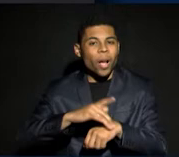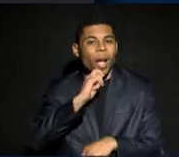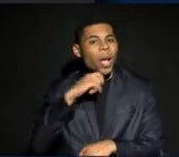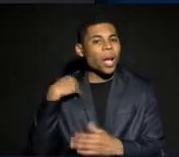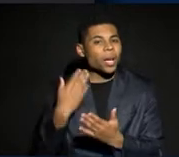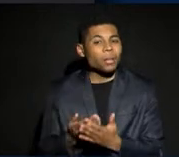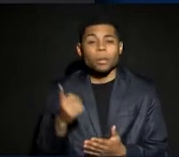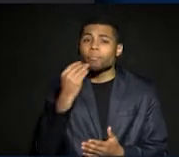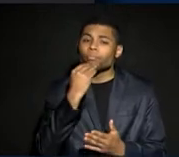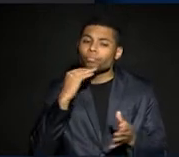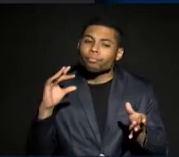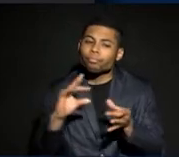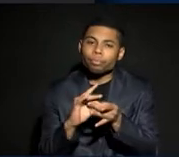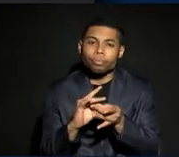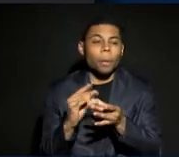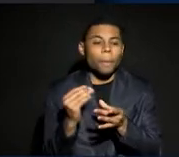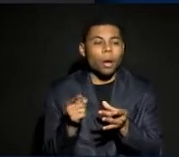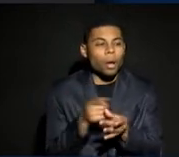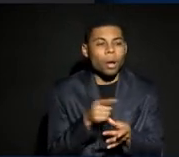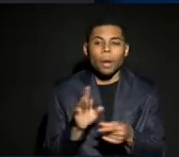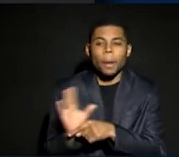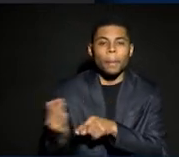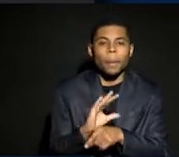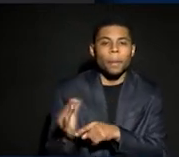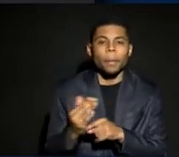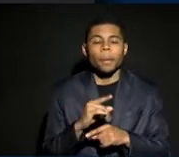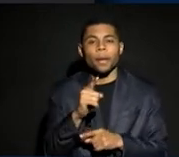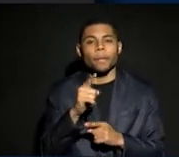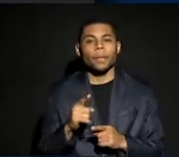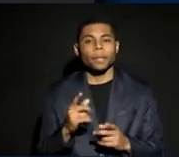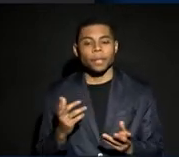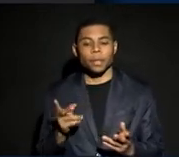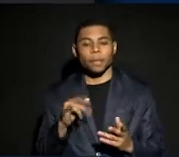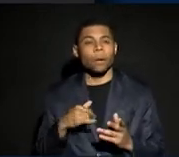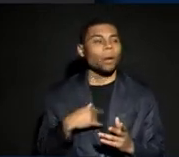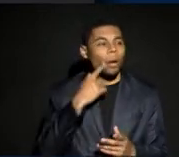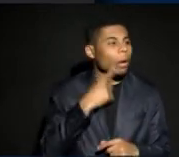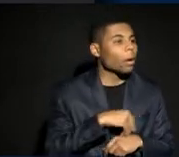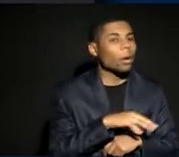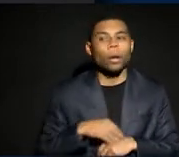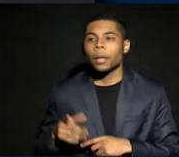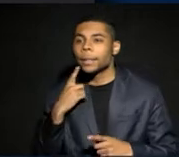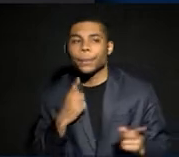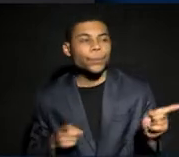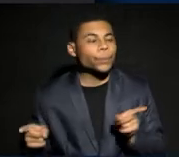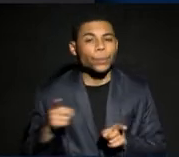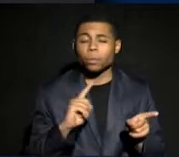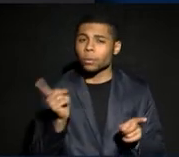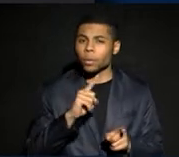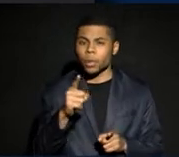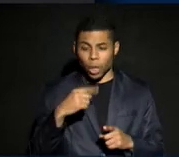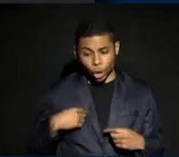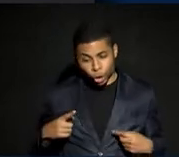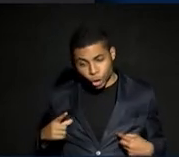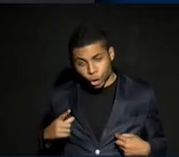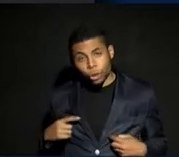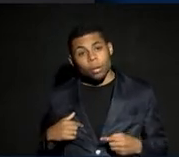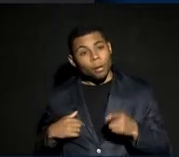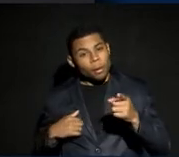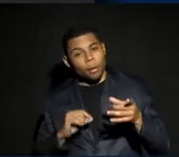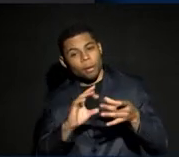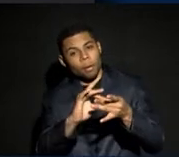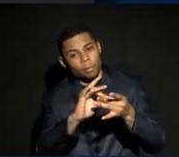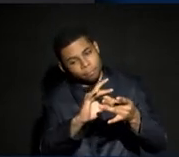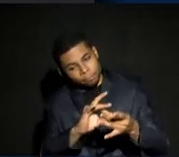atores para que eles pudessem produzir. E você não vai inventar a roda. Você vai partir do que você tem e